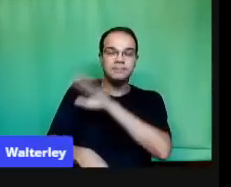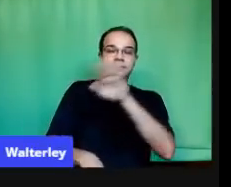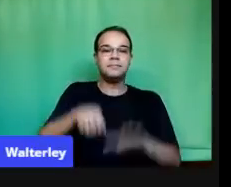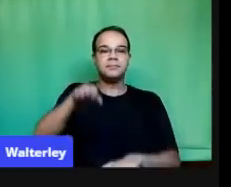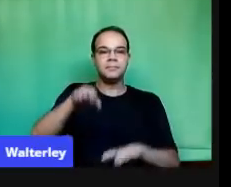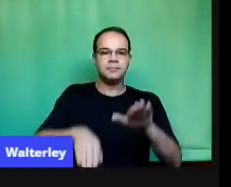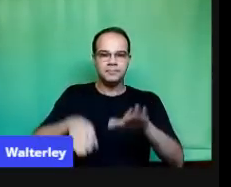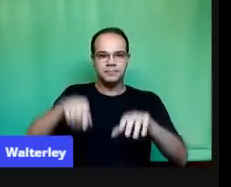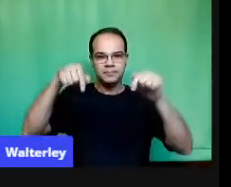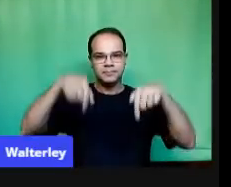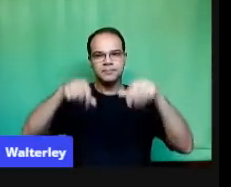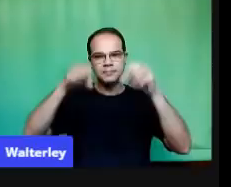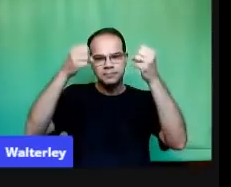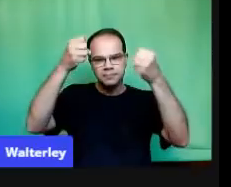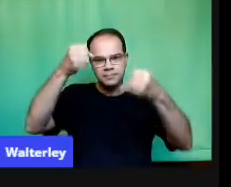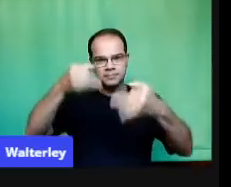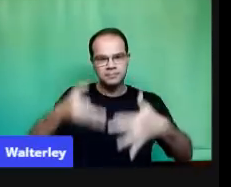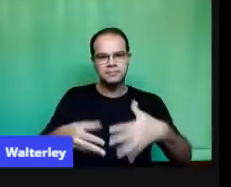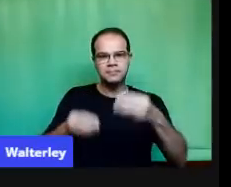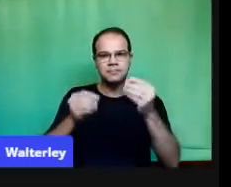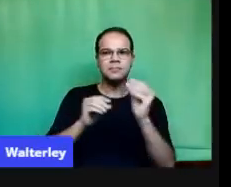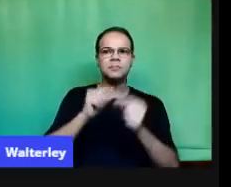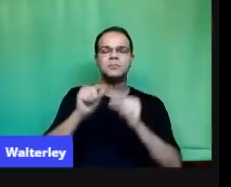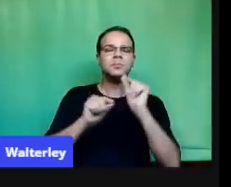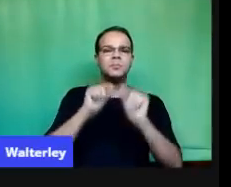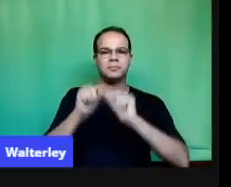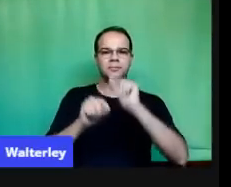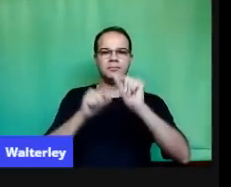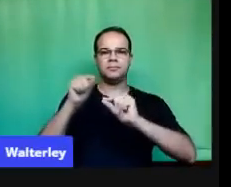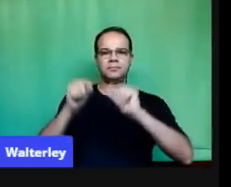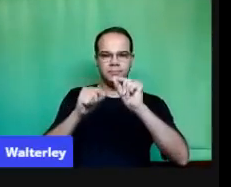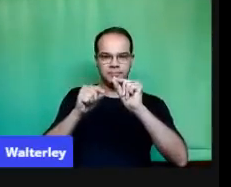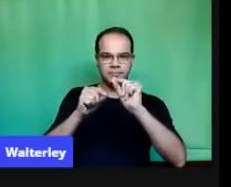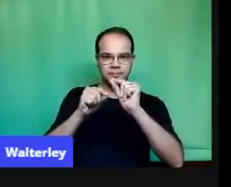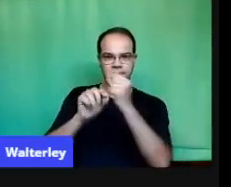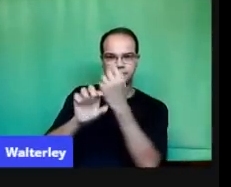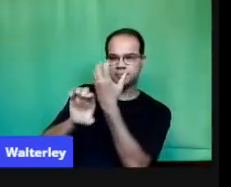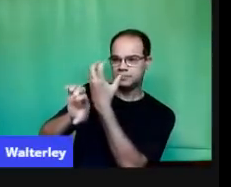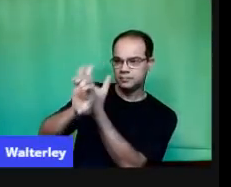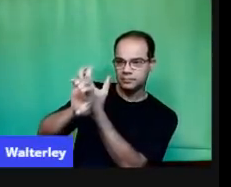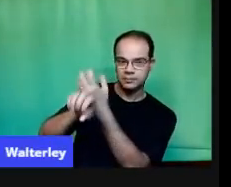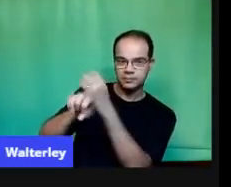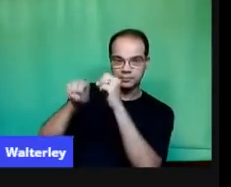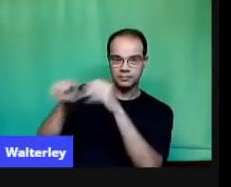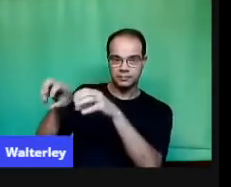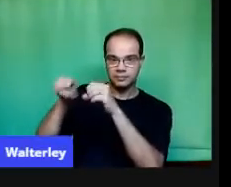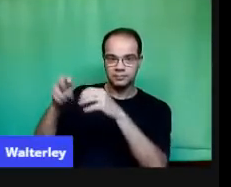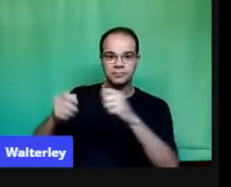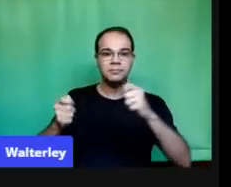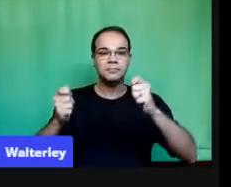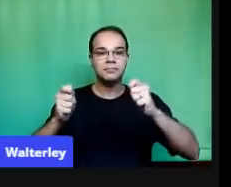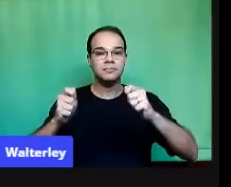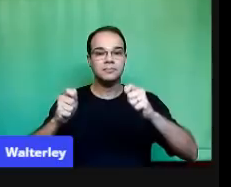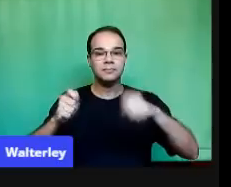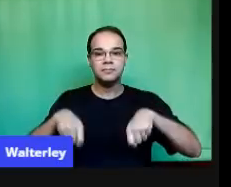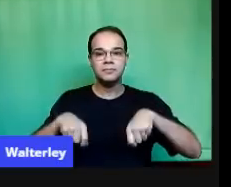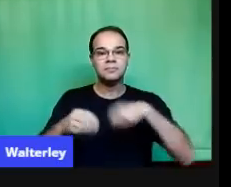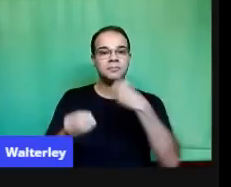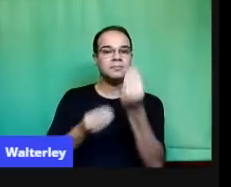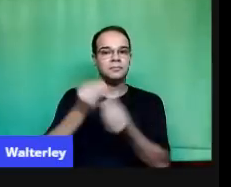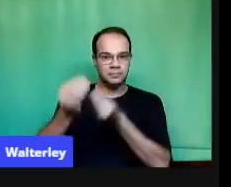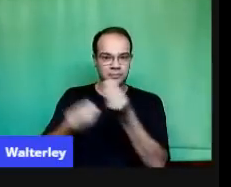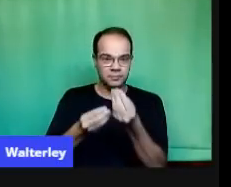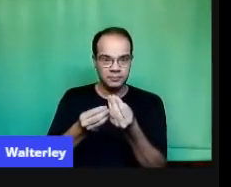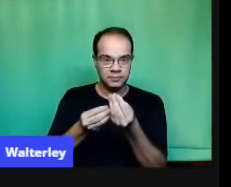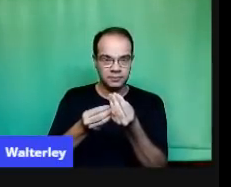não presencial. Convido todos a participarem do chat, fiquem à vontade para deixar suas impressões e